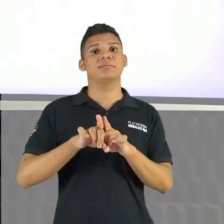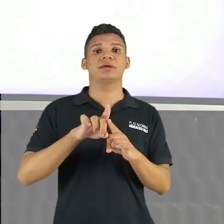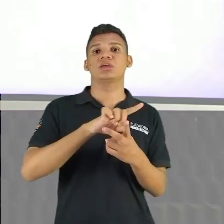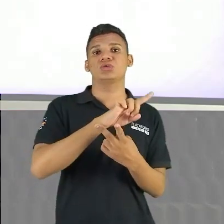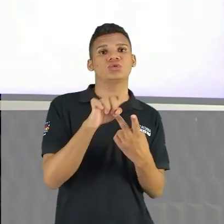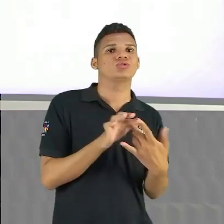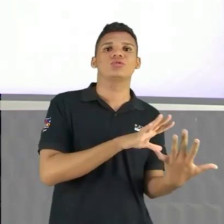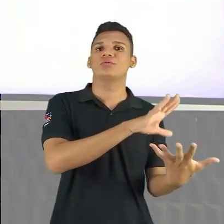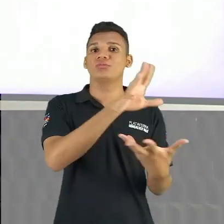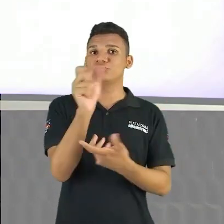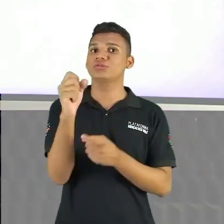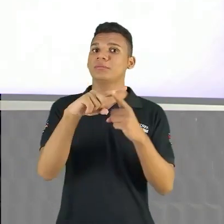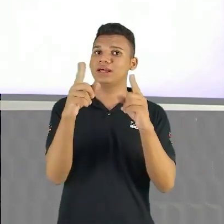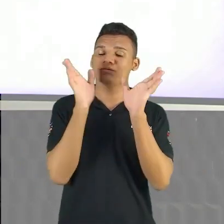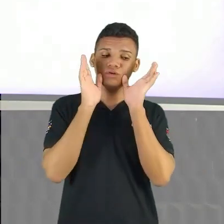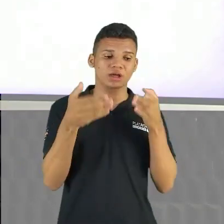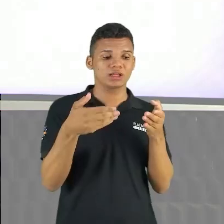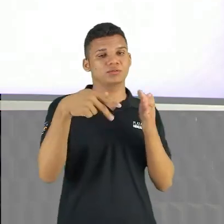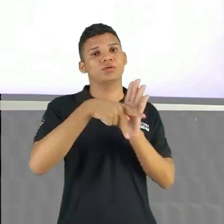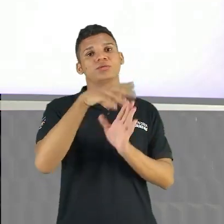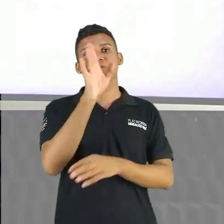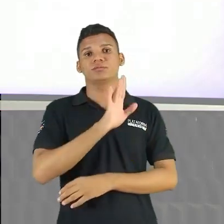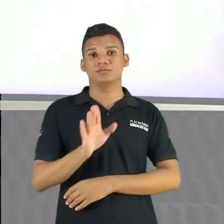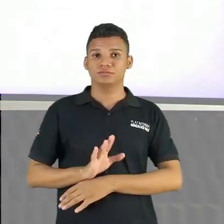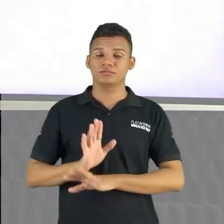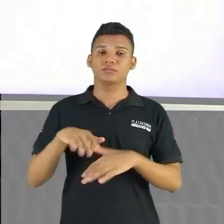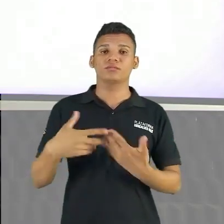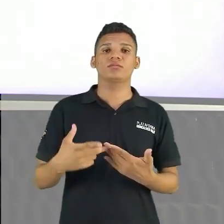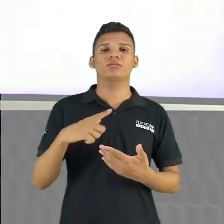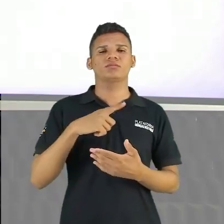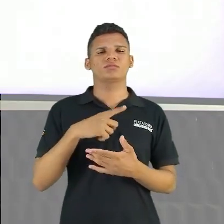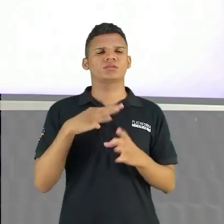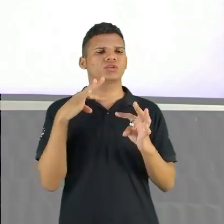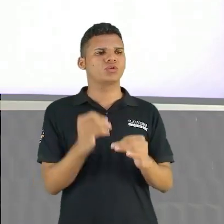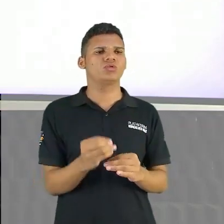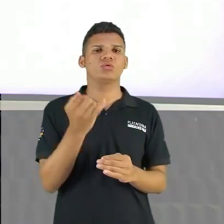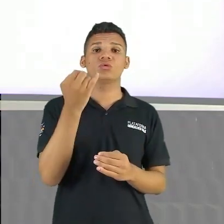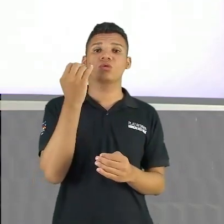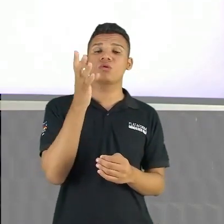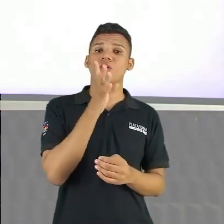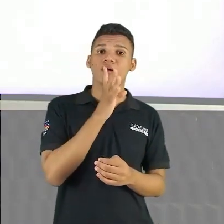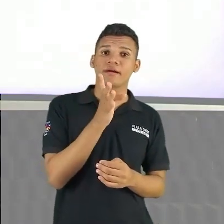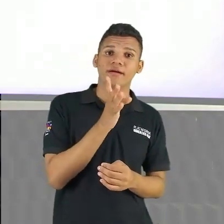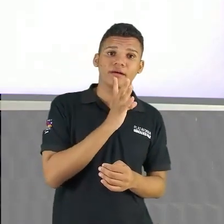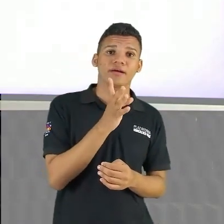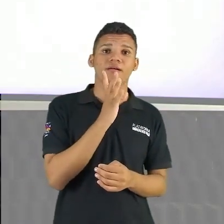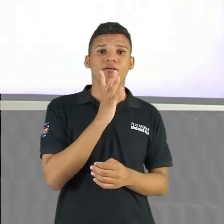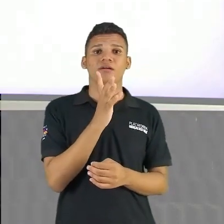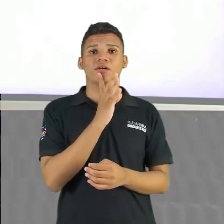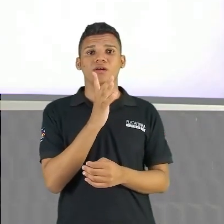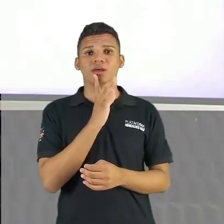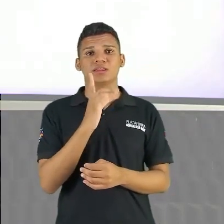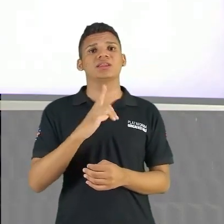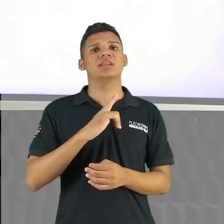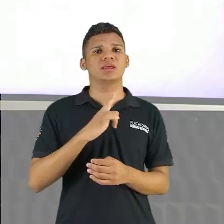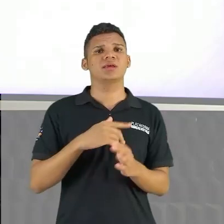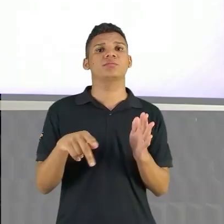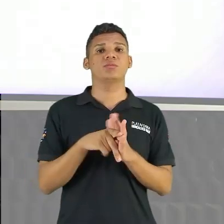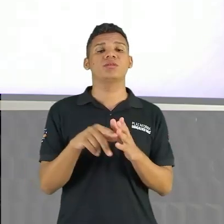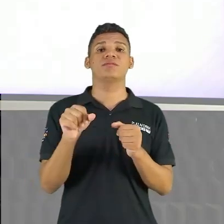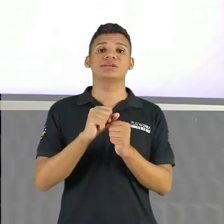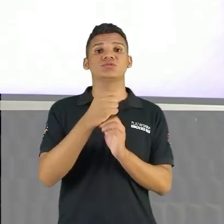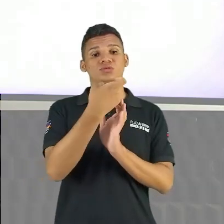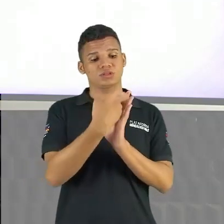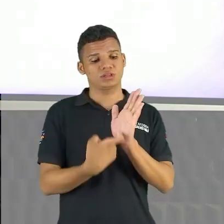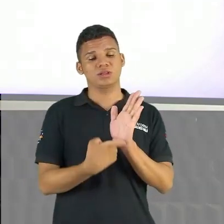especificamente no Brasil é claro que para ele ter todo esse aparato todo esse toda essa essas essas condições de fazer o